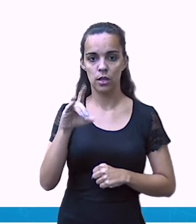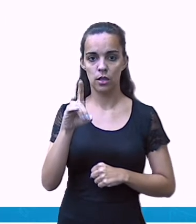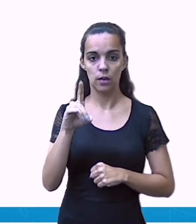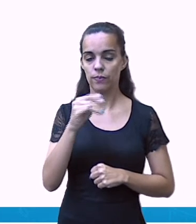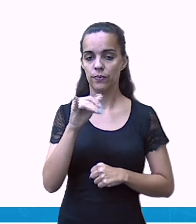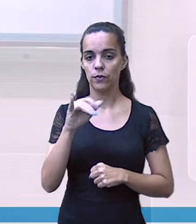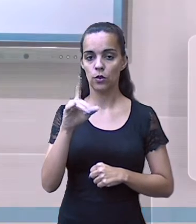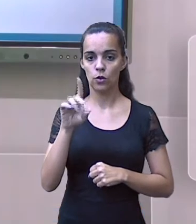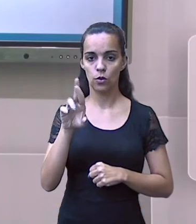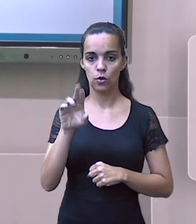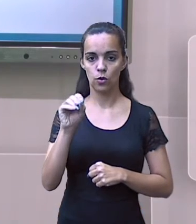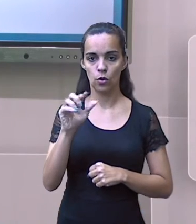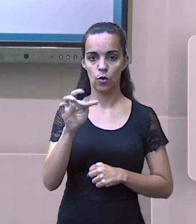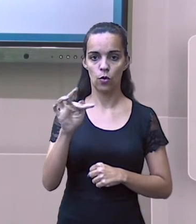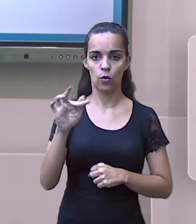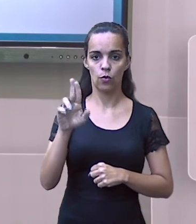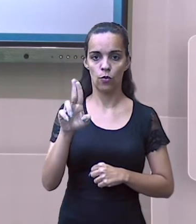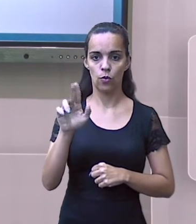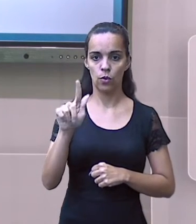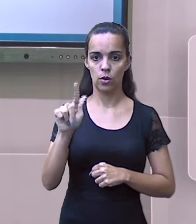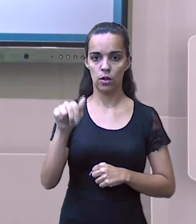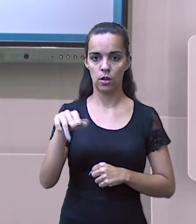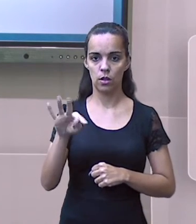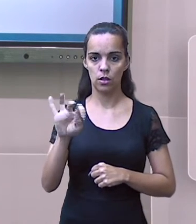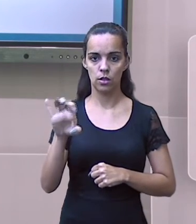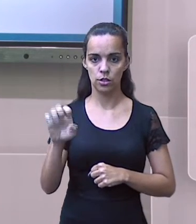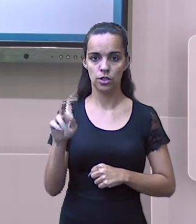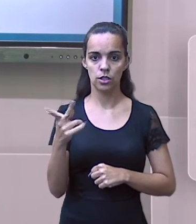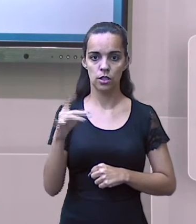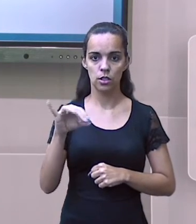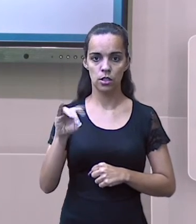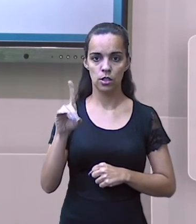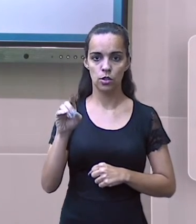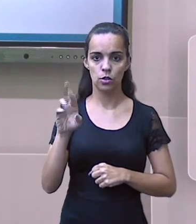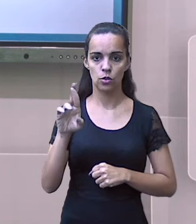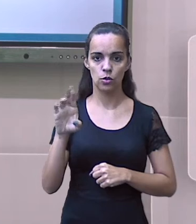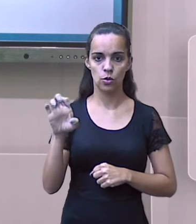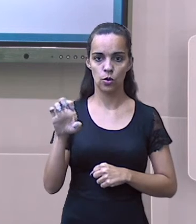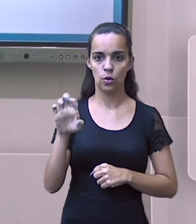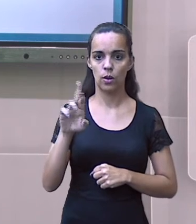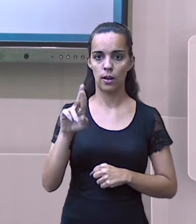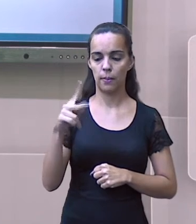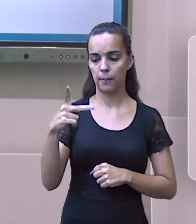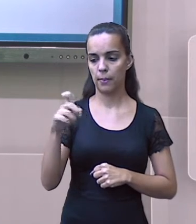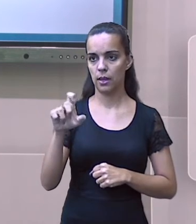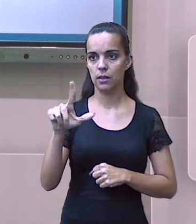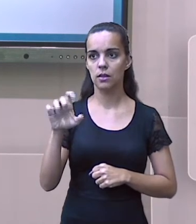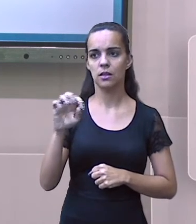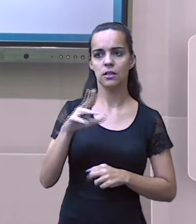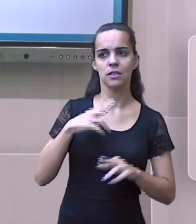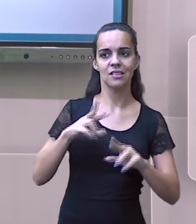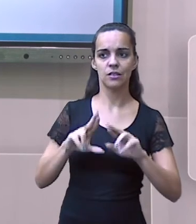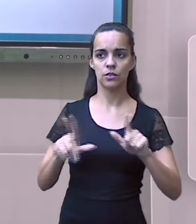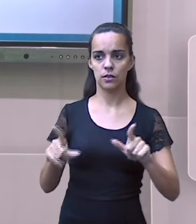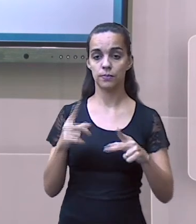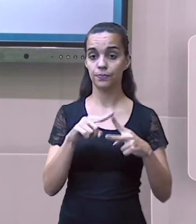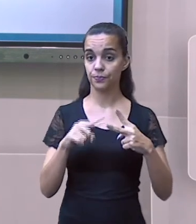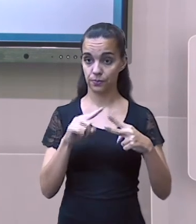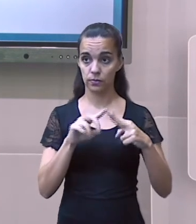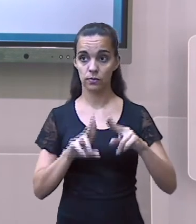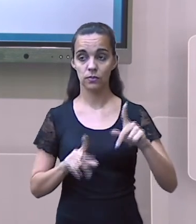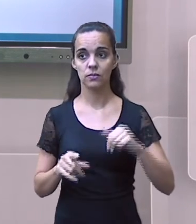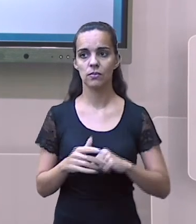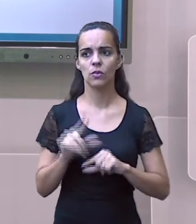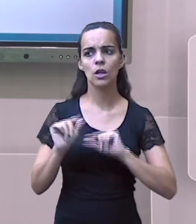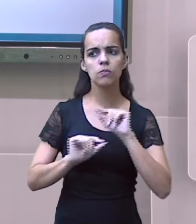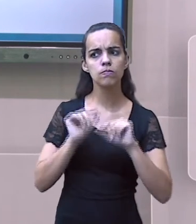os hidrorrepelentes têm aí uma diferença entre os impermeabilizantes e os hidrofugantes. E